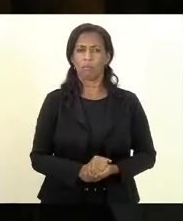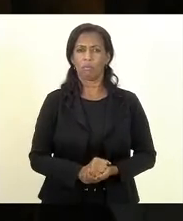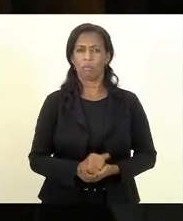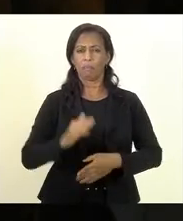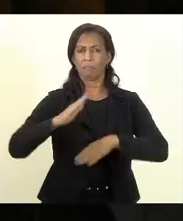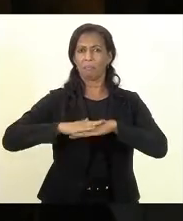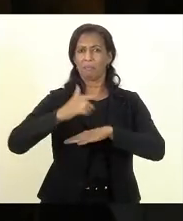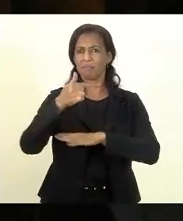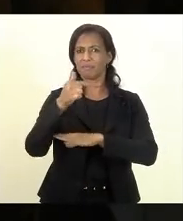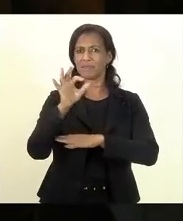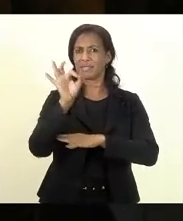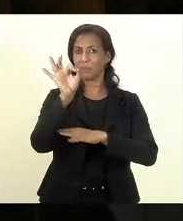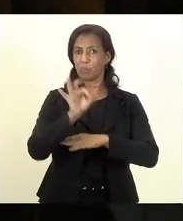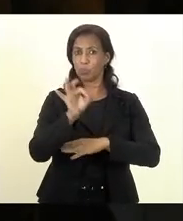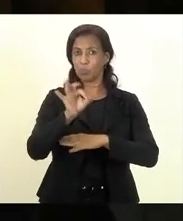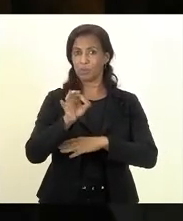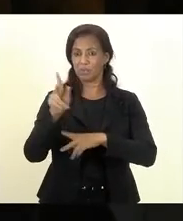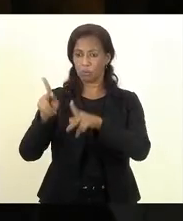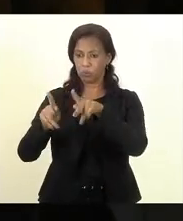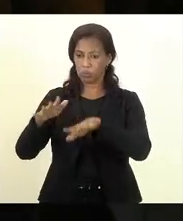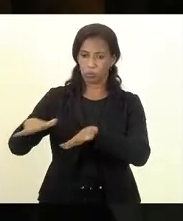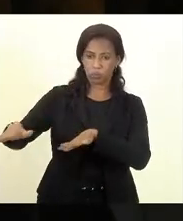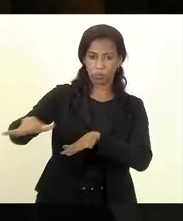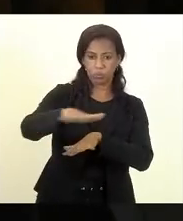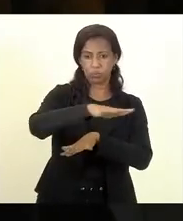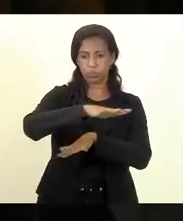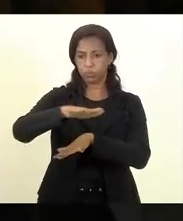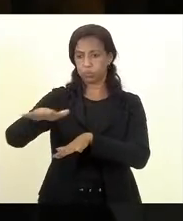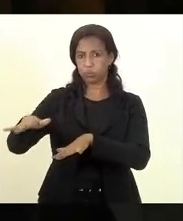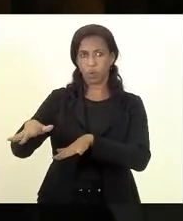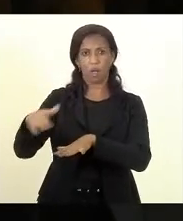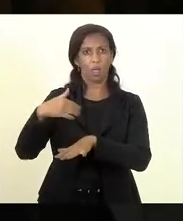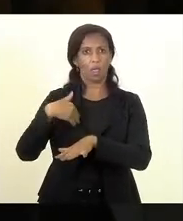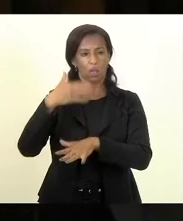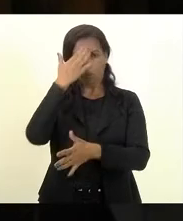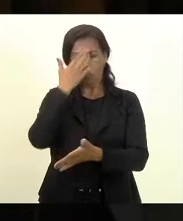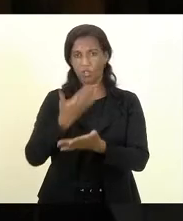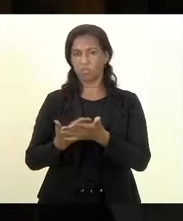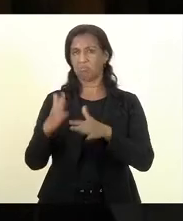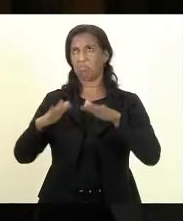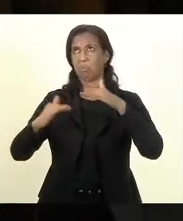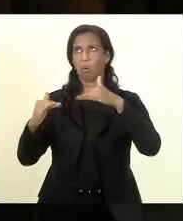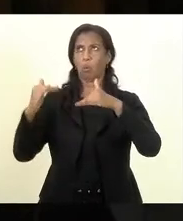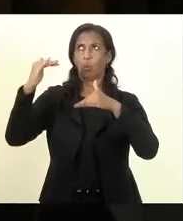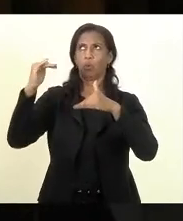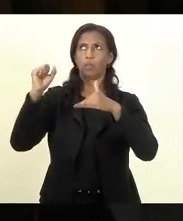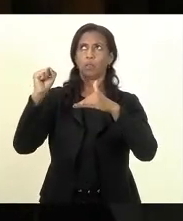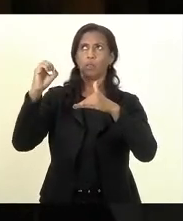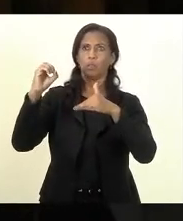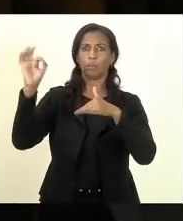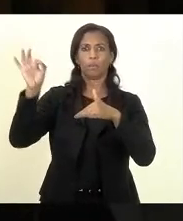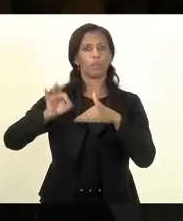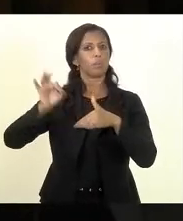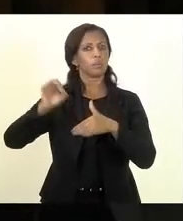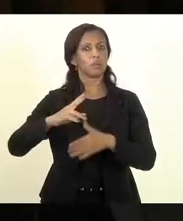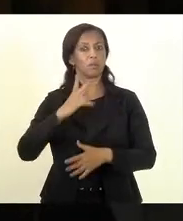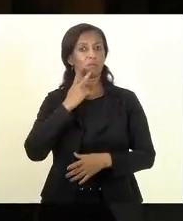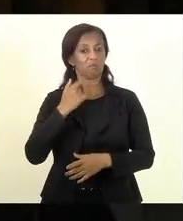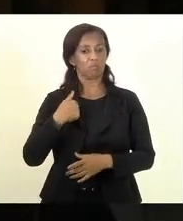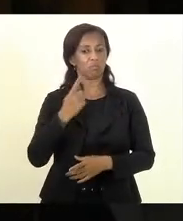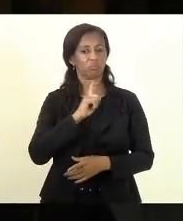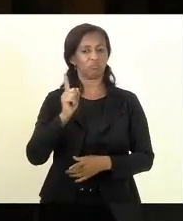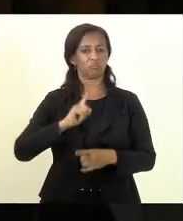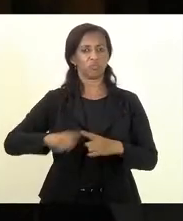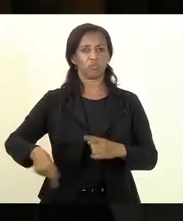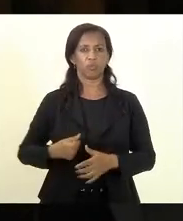de 70% da população, que eu acredito que chega até 80%, vai dizer que não,